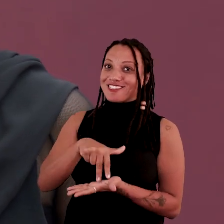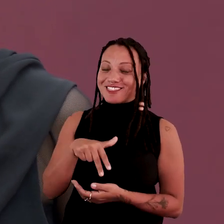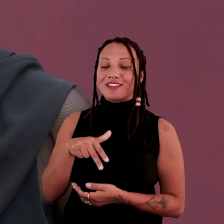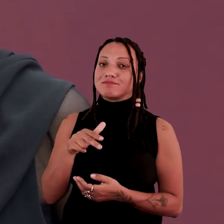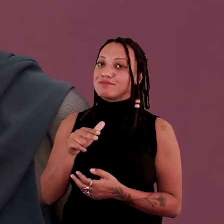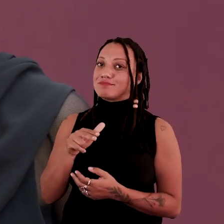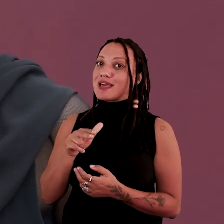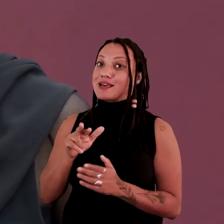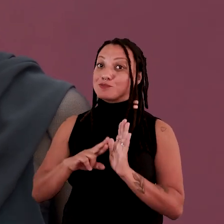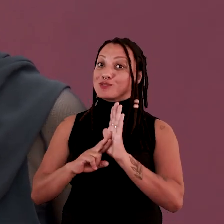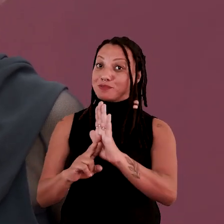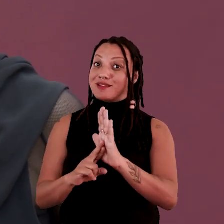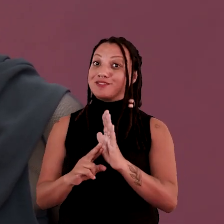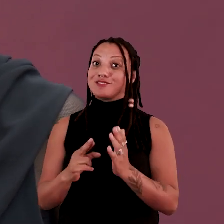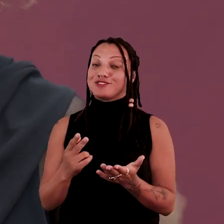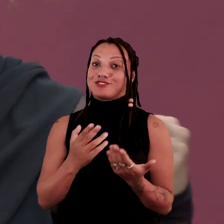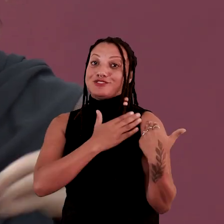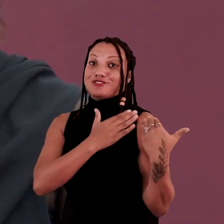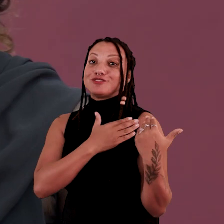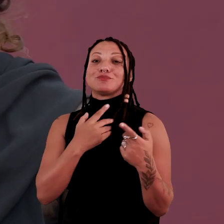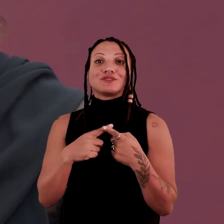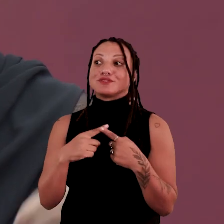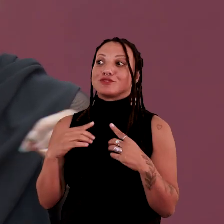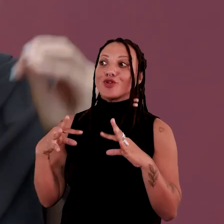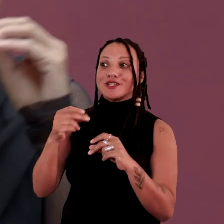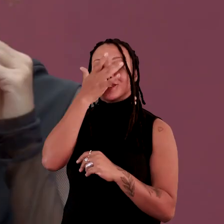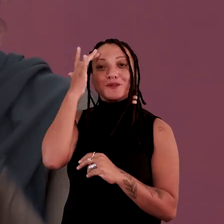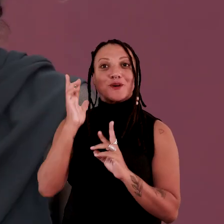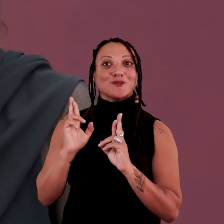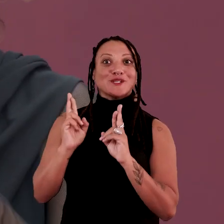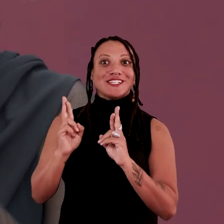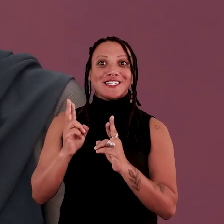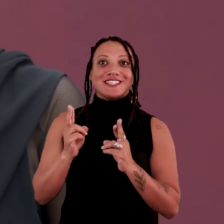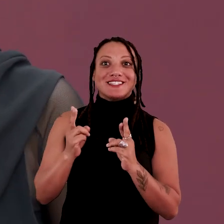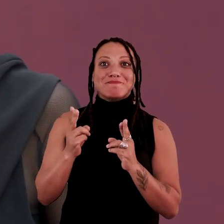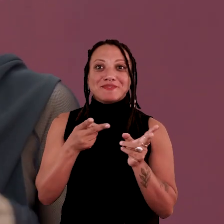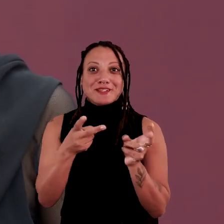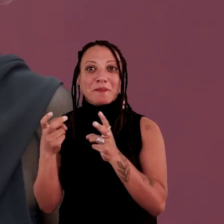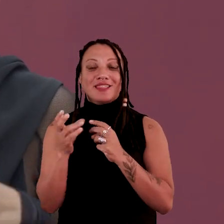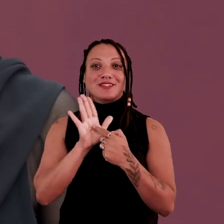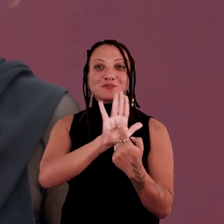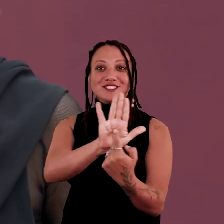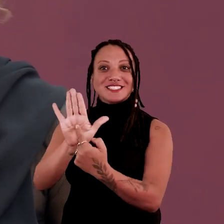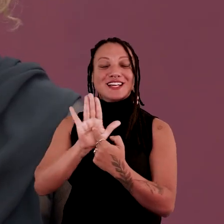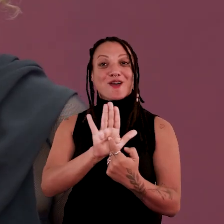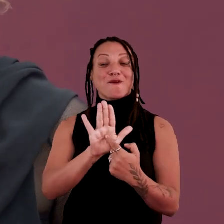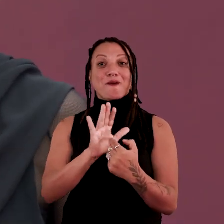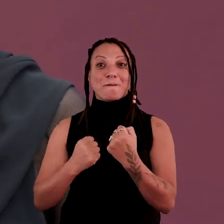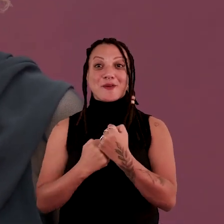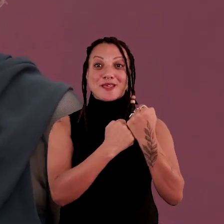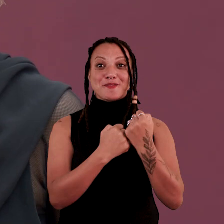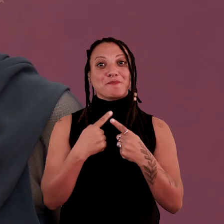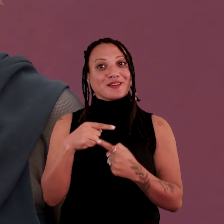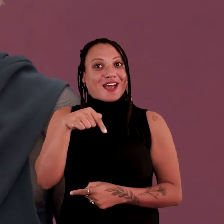exposição, porque tá aqui em São Paulo, né, no centrão aqui da pulsante da arte, da cultura. Com